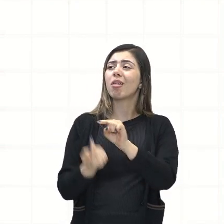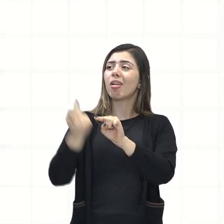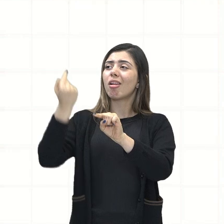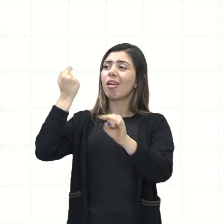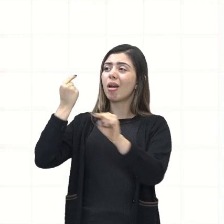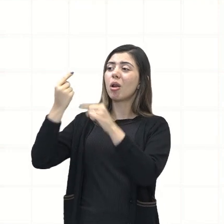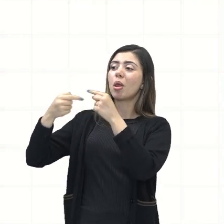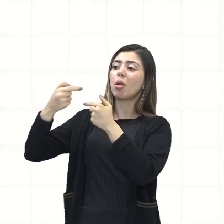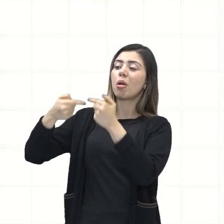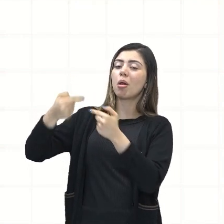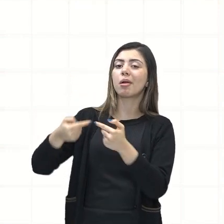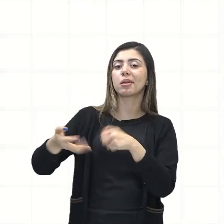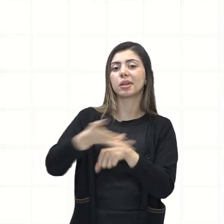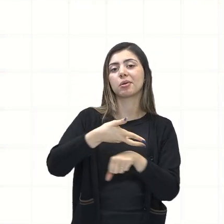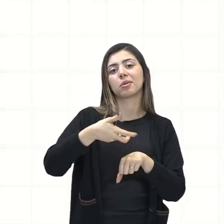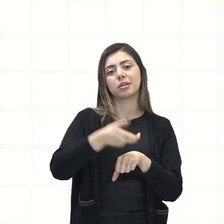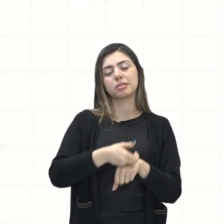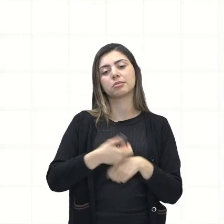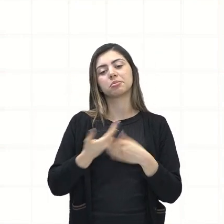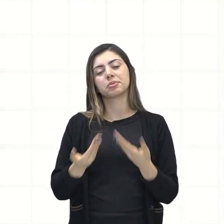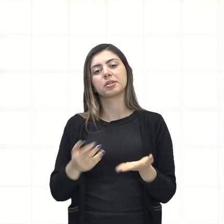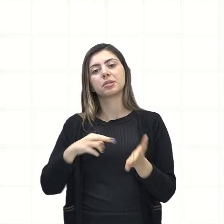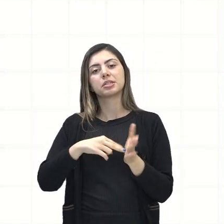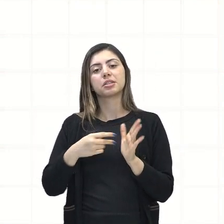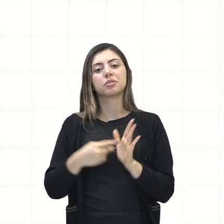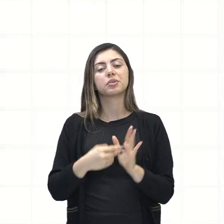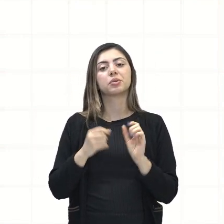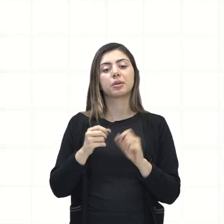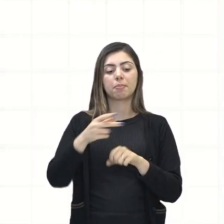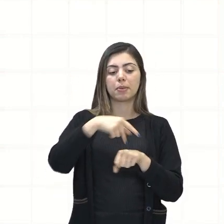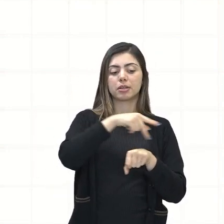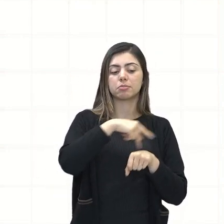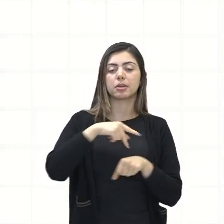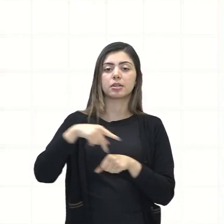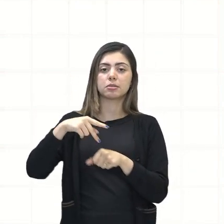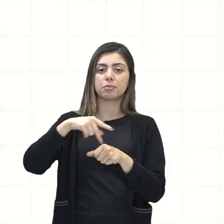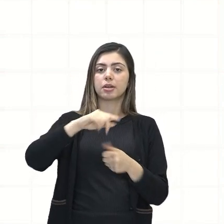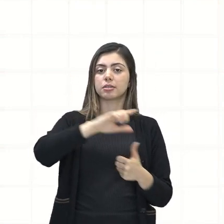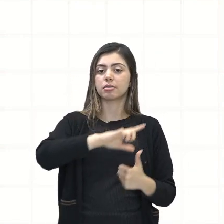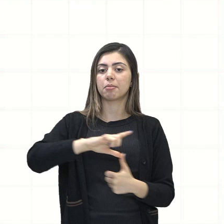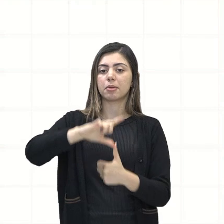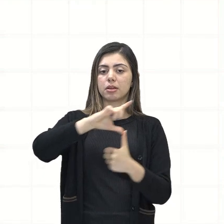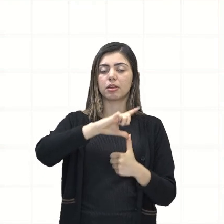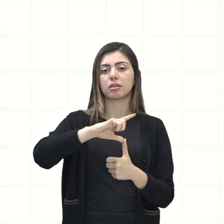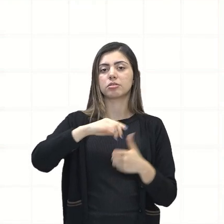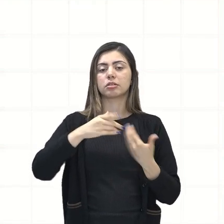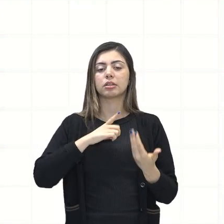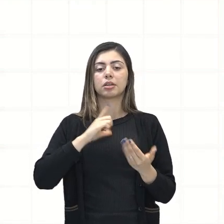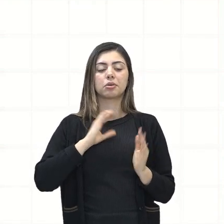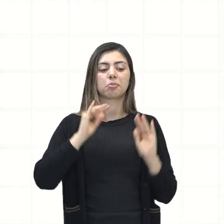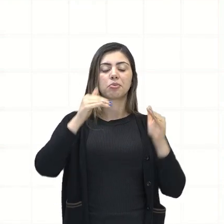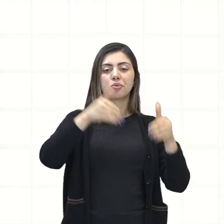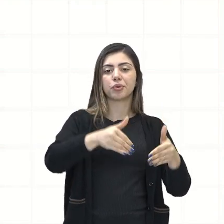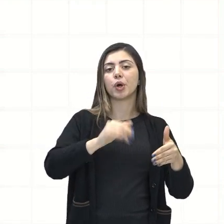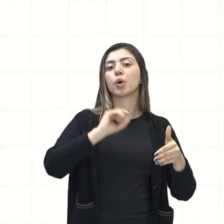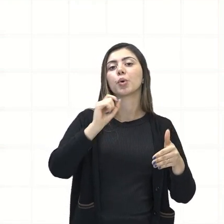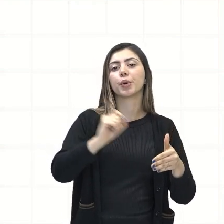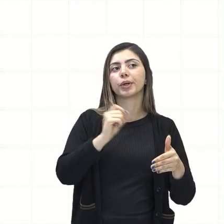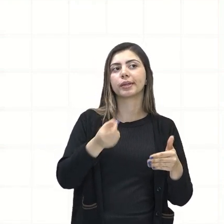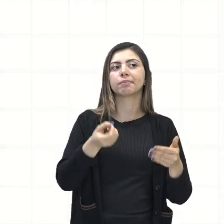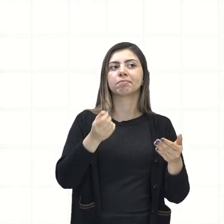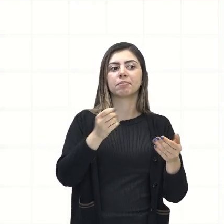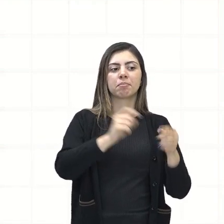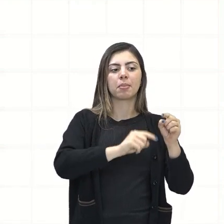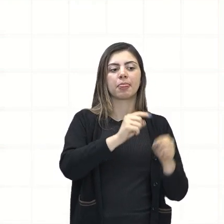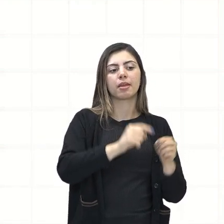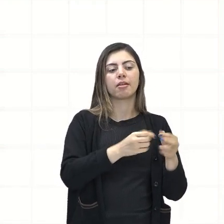O que significa dizer, professor? Nesse caso, dos países da América Latina terem uma produção voltada ali à exportação,